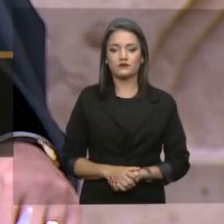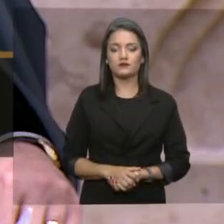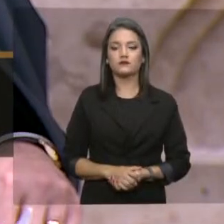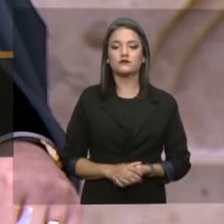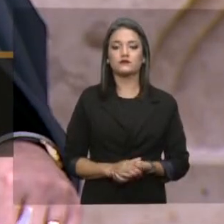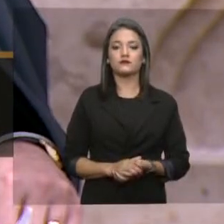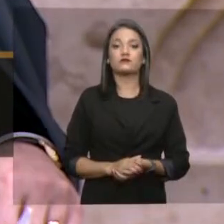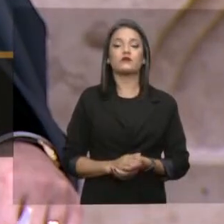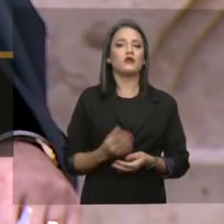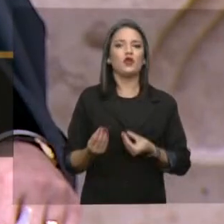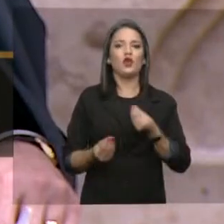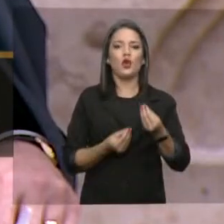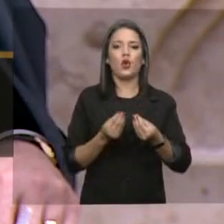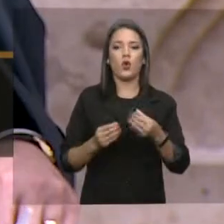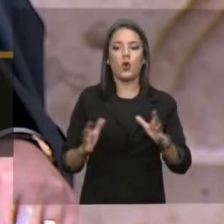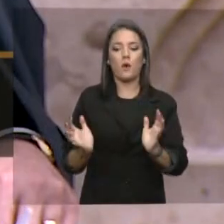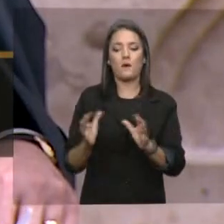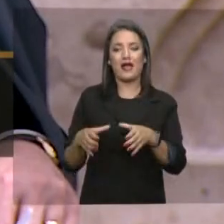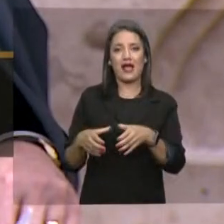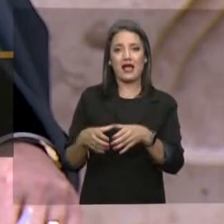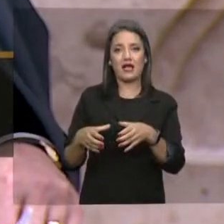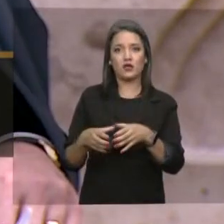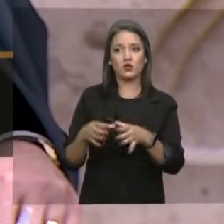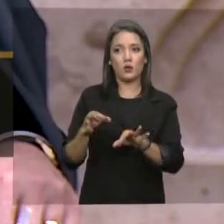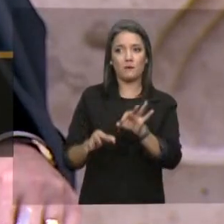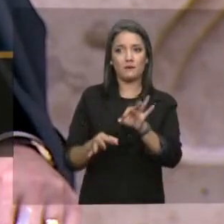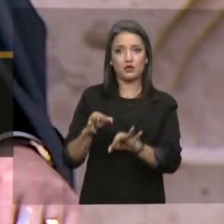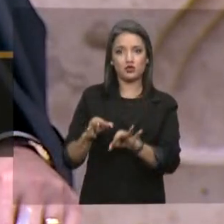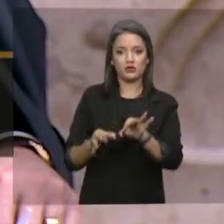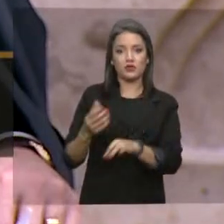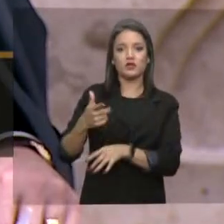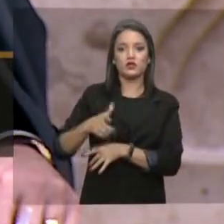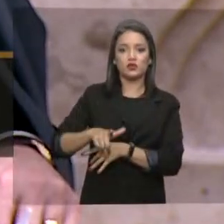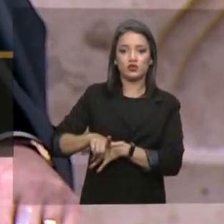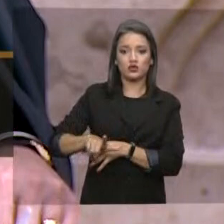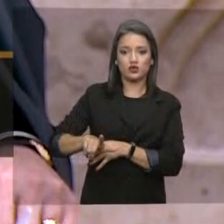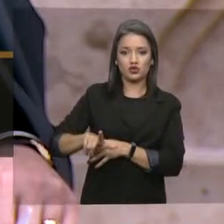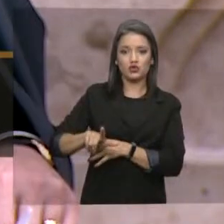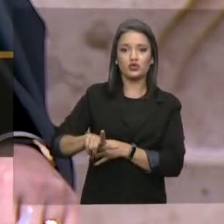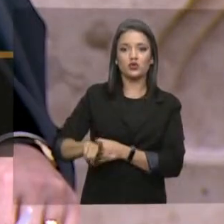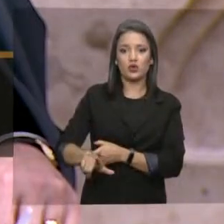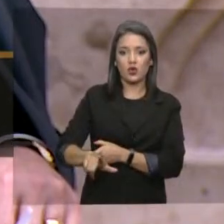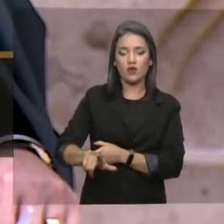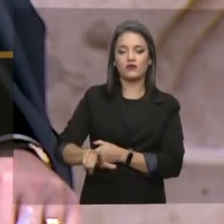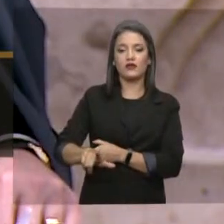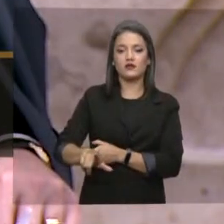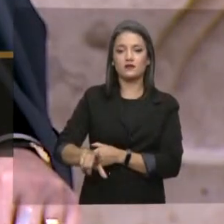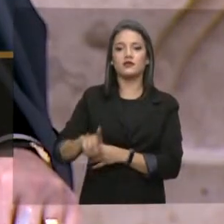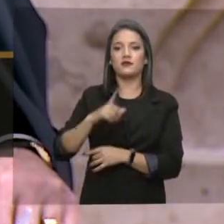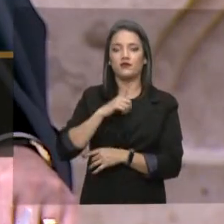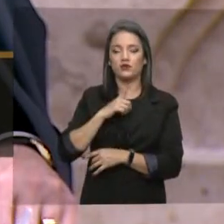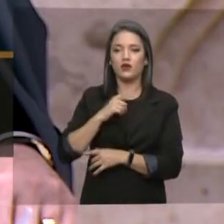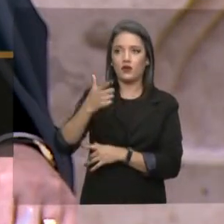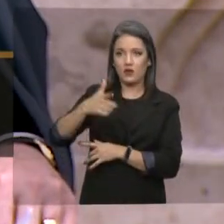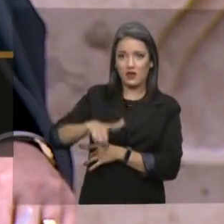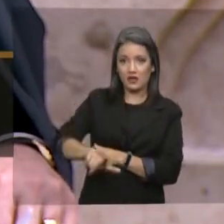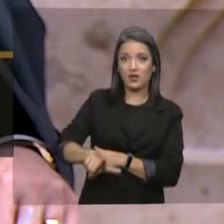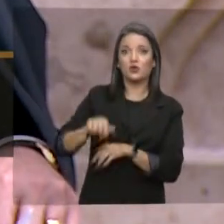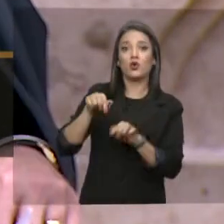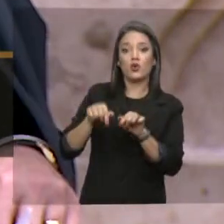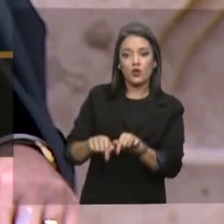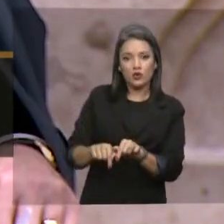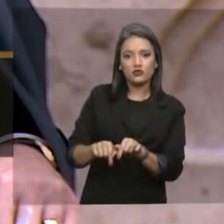rejulgada pela turma ou completado o seu julgamento com a convocação do membro